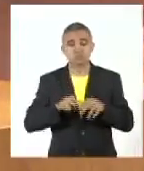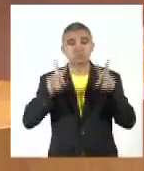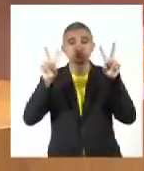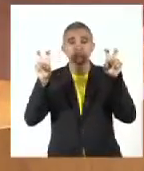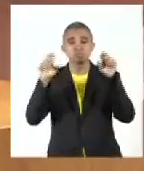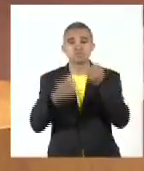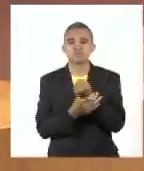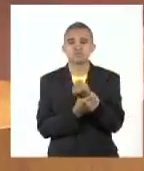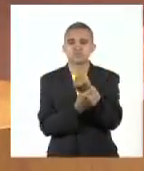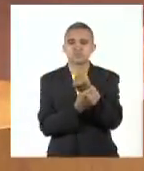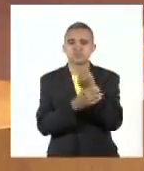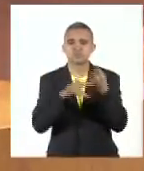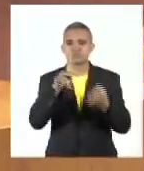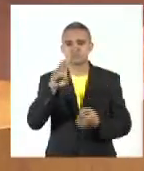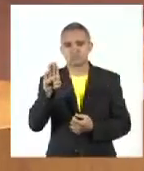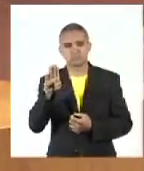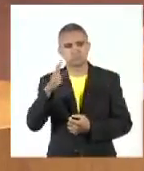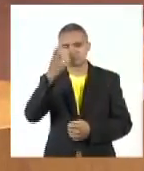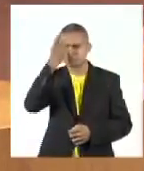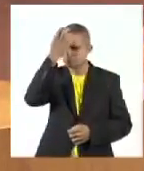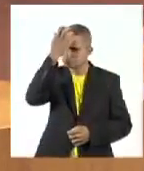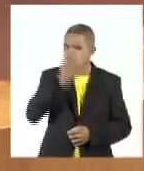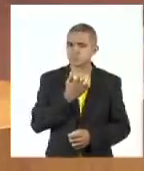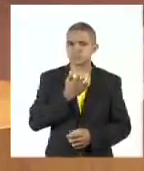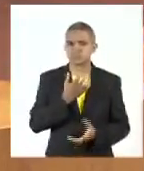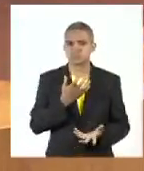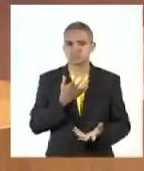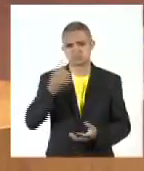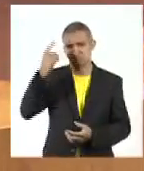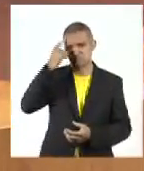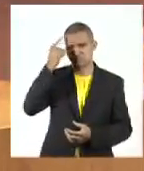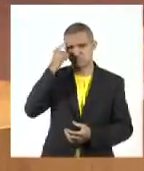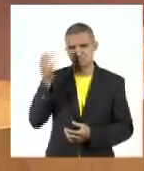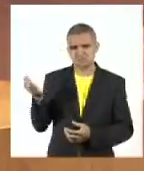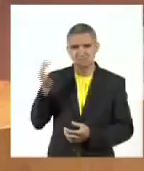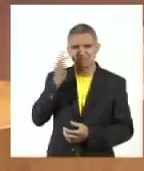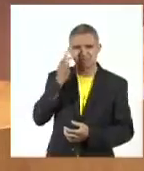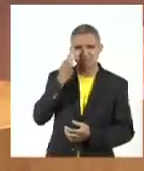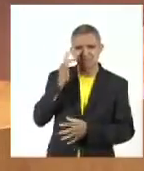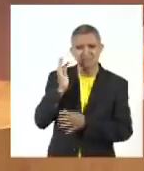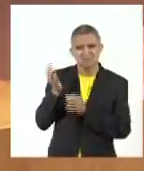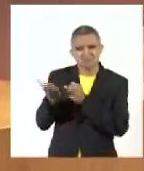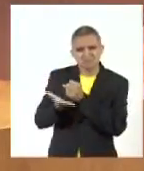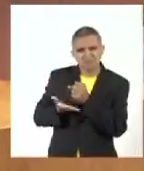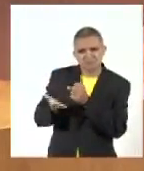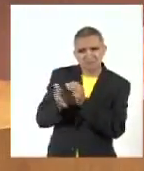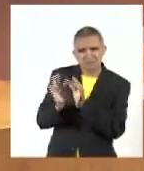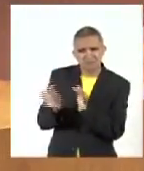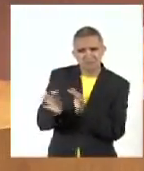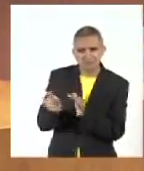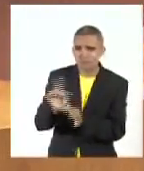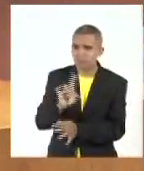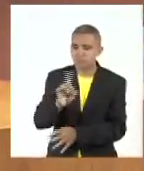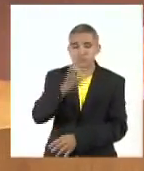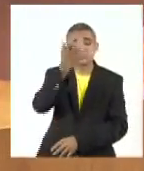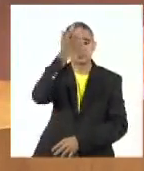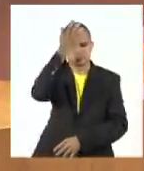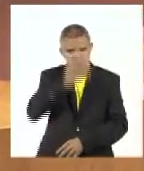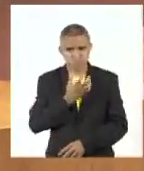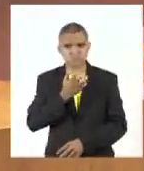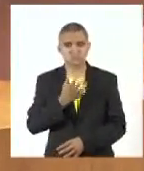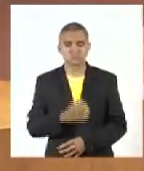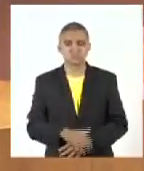mais séria do que o governo acha que seja. Eu estava lendo com muita